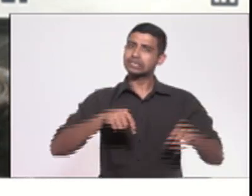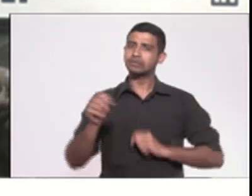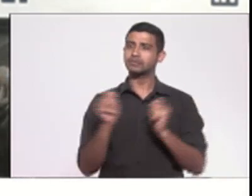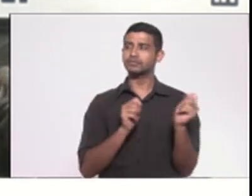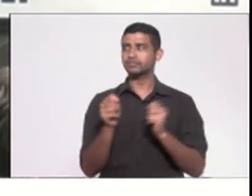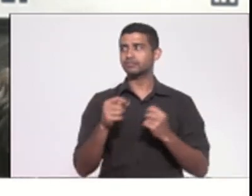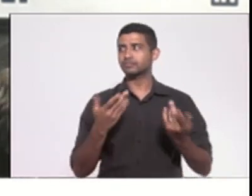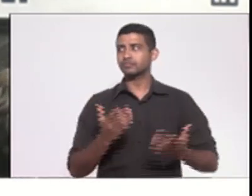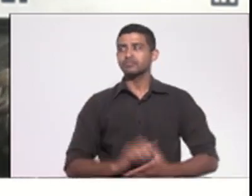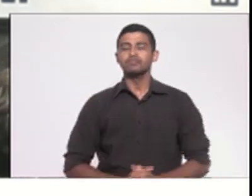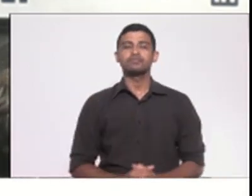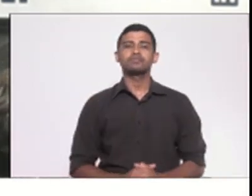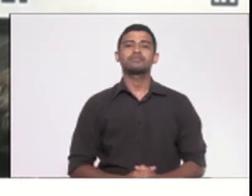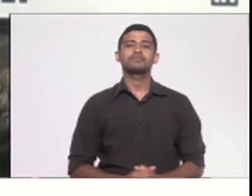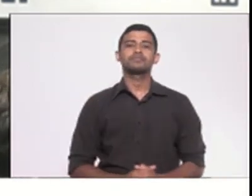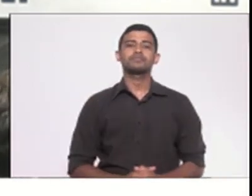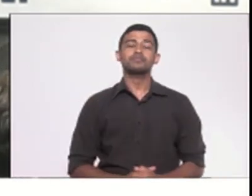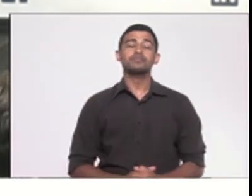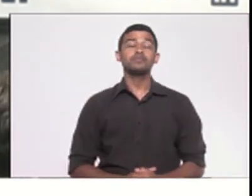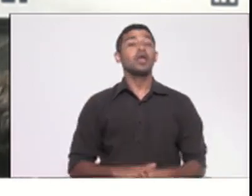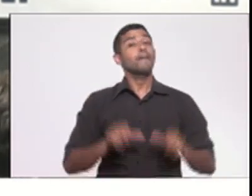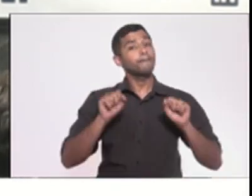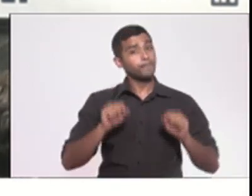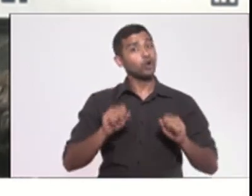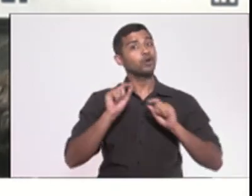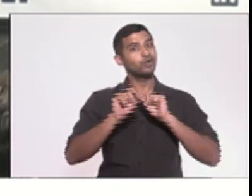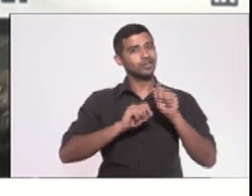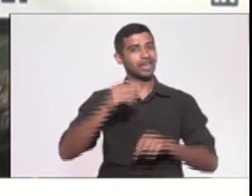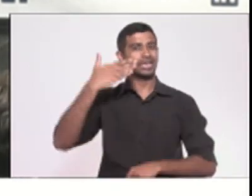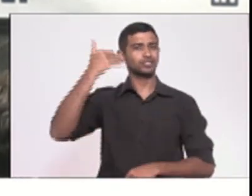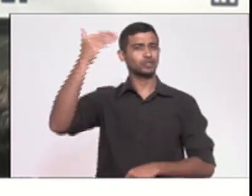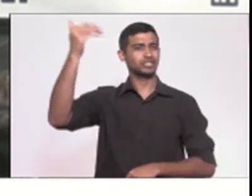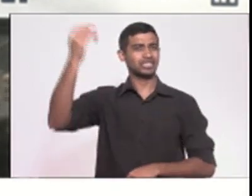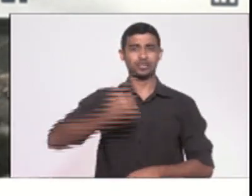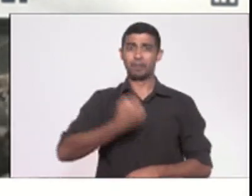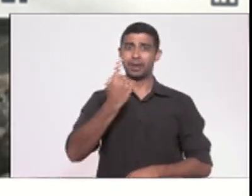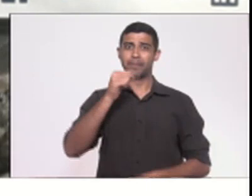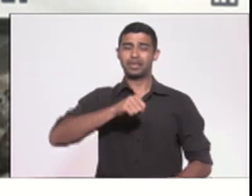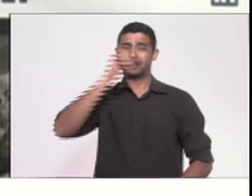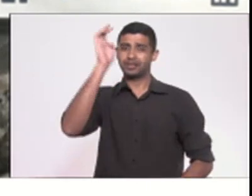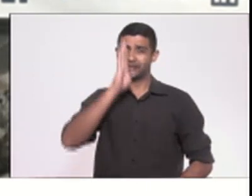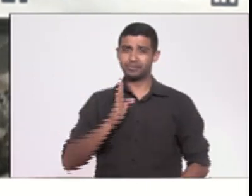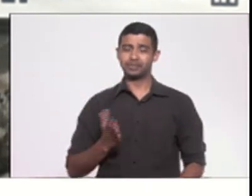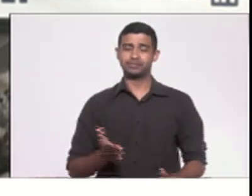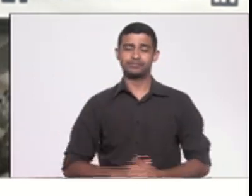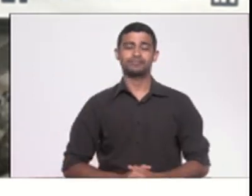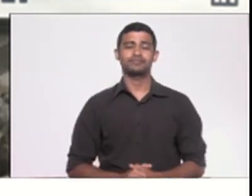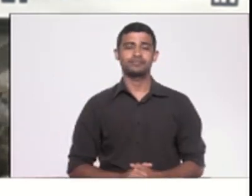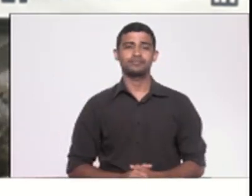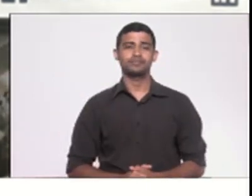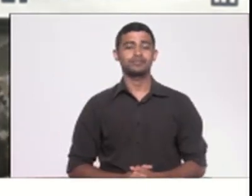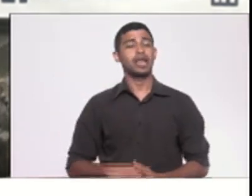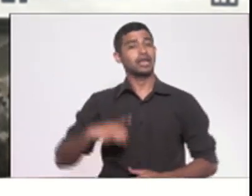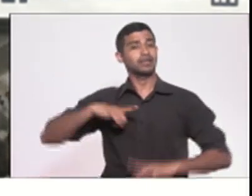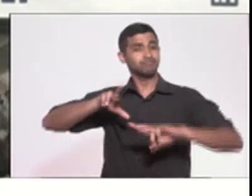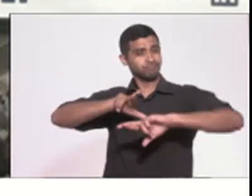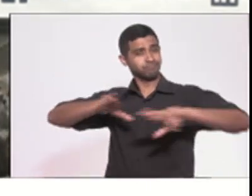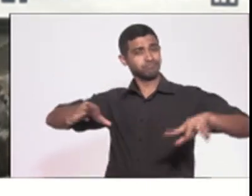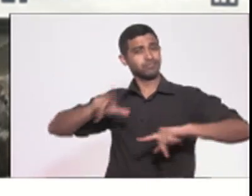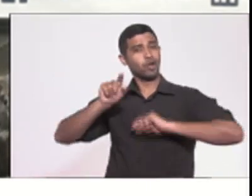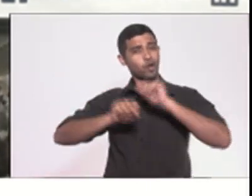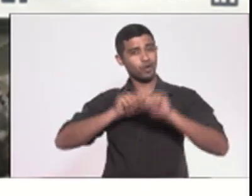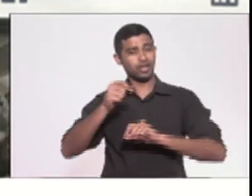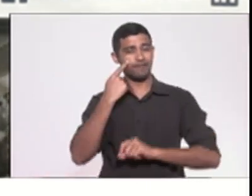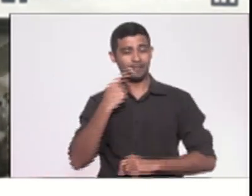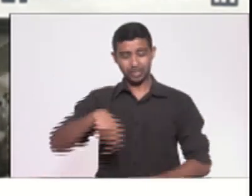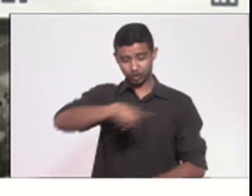Talvez esse seja o maior caso de sucesso de bioeconomia no Brasil. E é um diferencial. A nossa